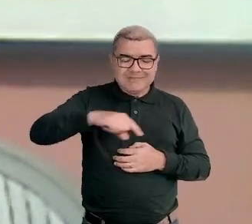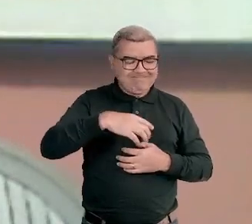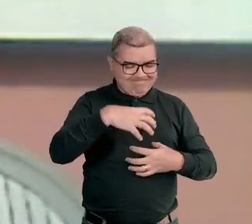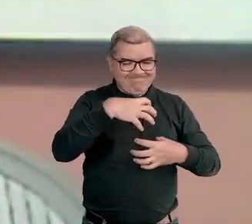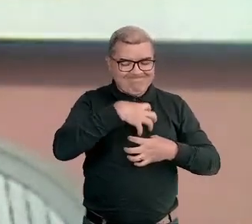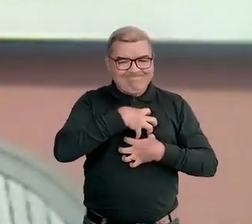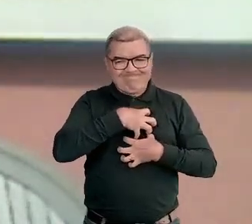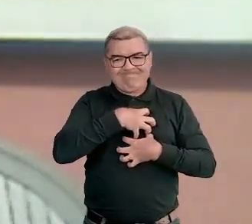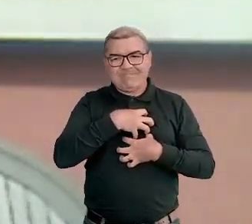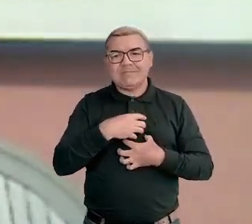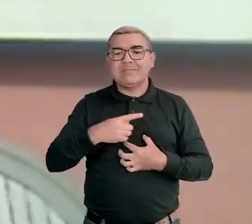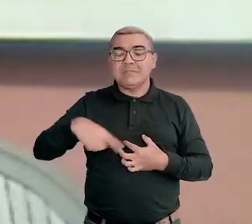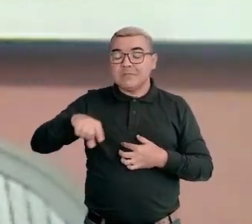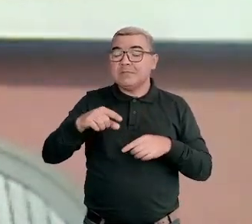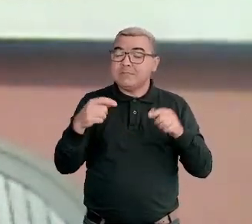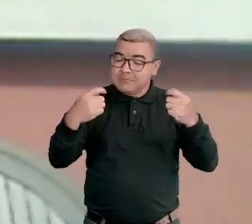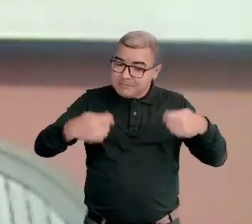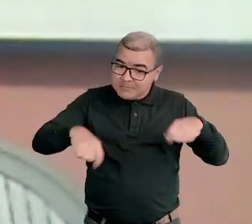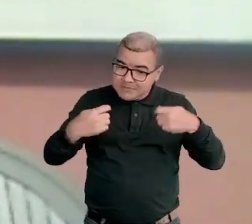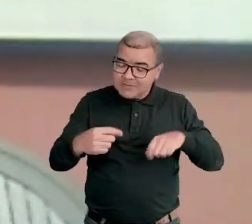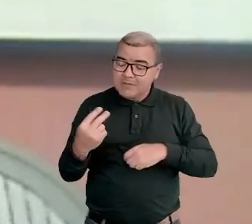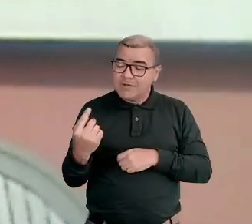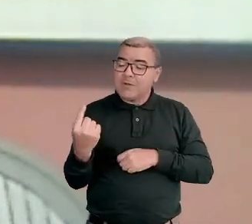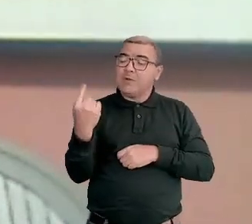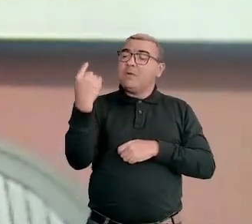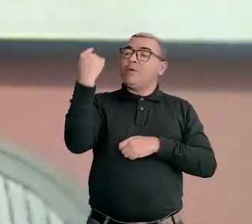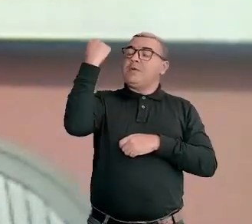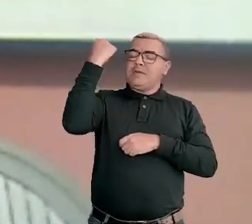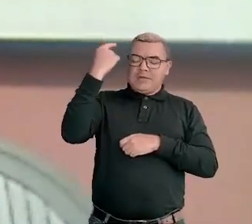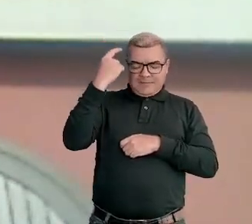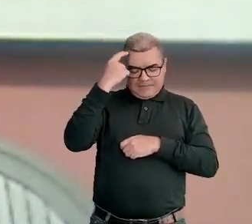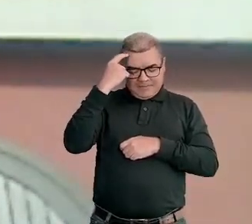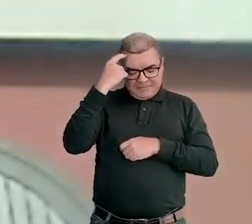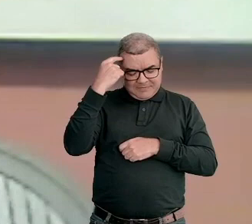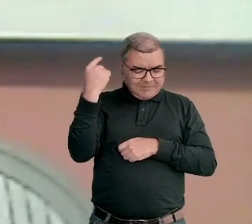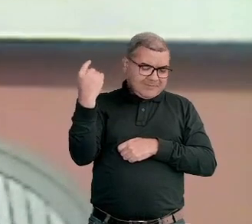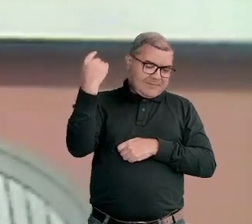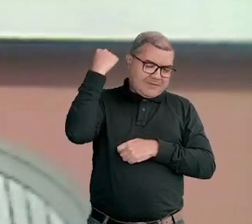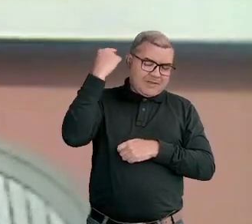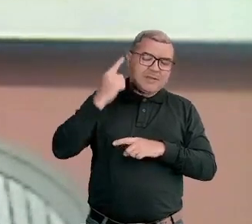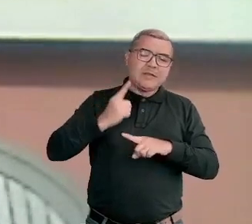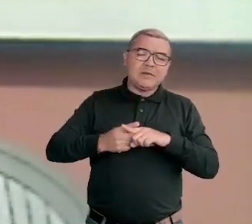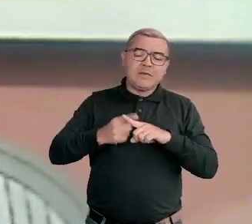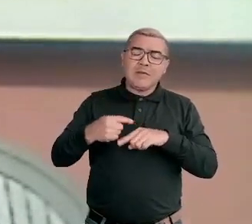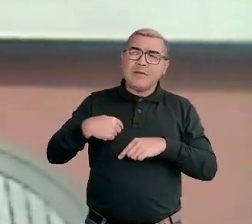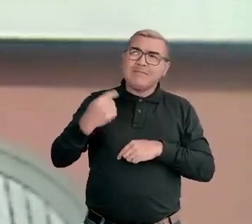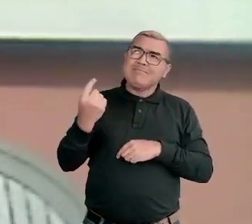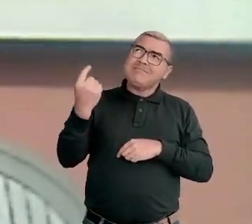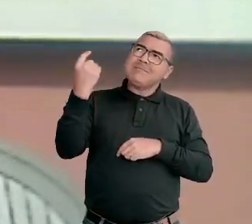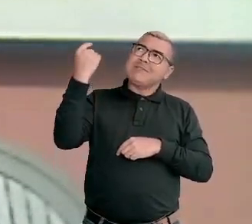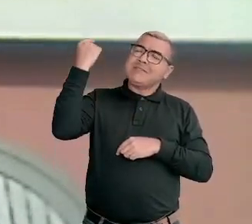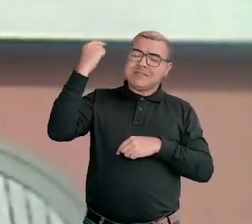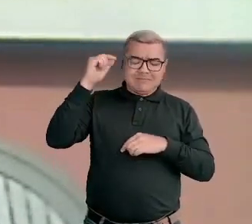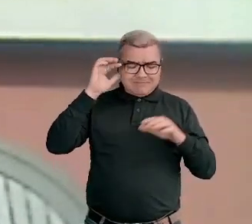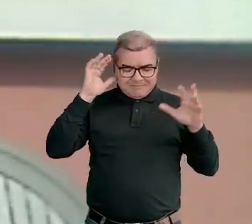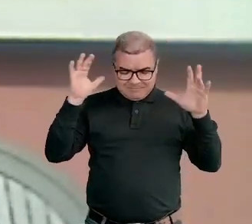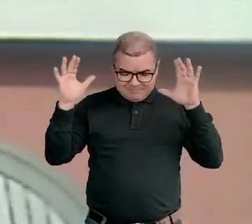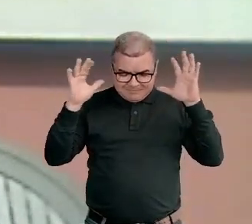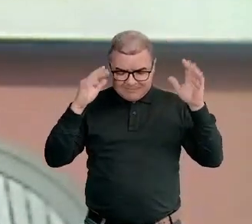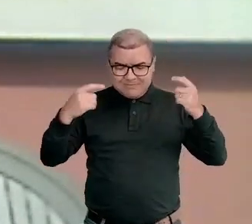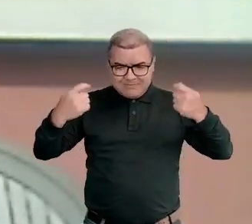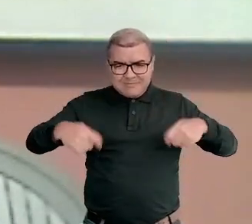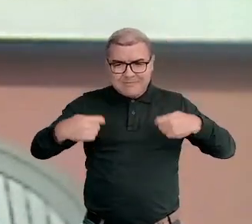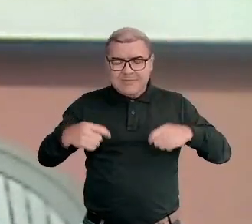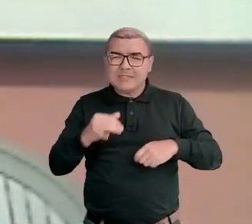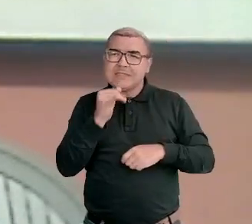nós vivemos. Eu acho que nós temos que olhar o passado, sabe, Arnaldo? E quando eu olho o passado, eu teria vários exemplos, mas apenas para